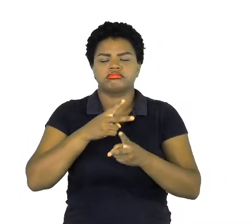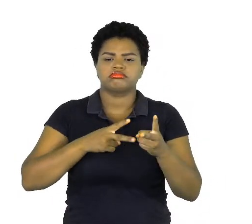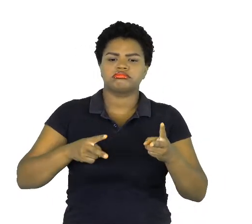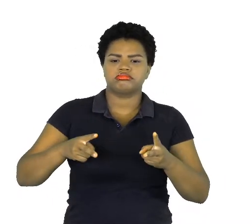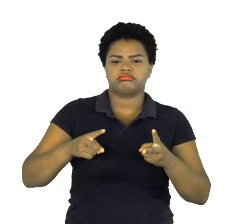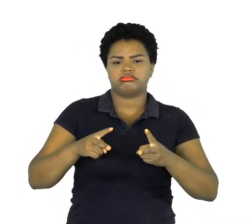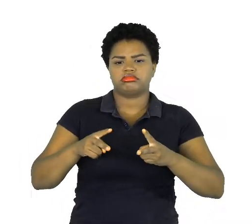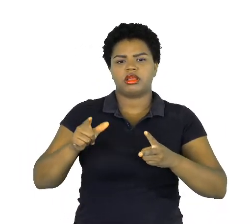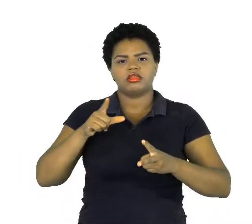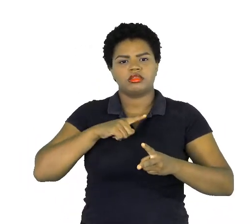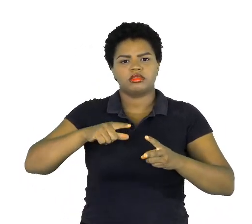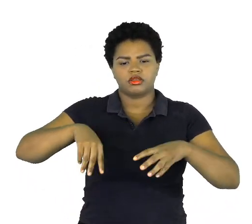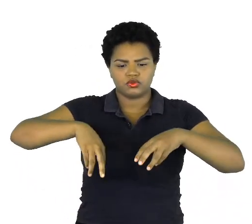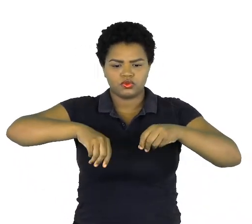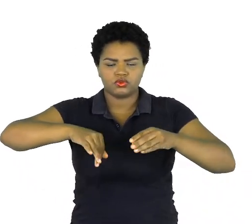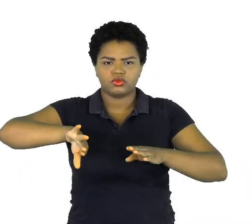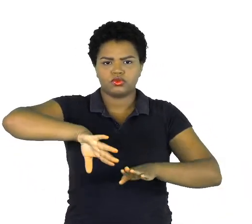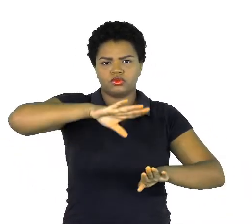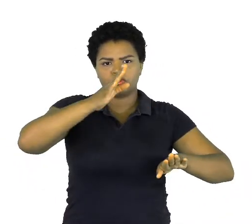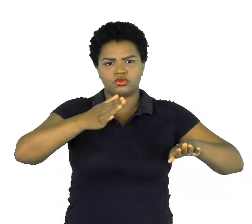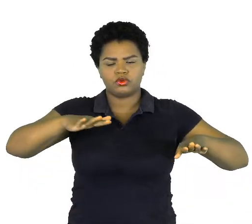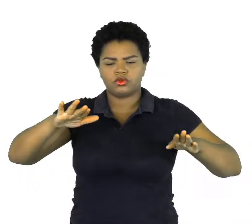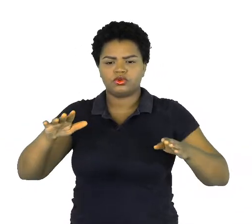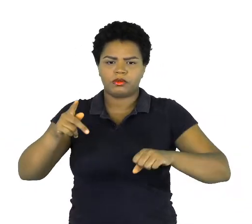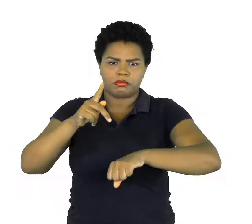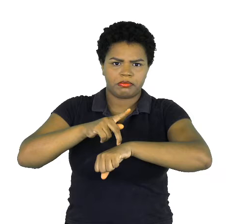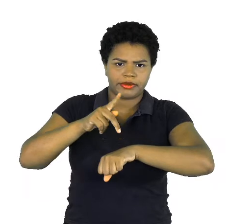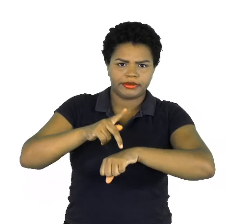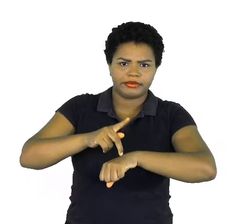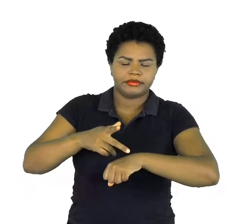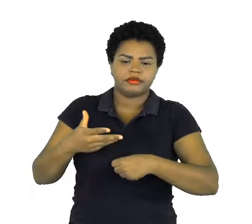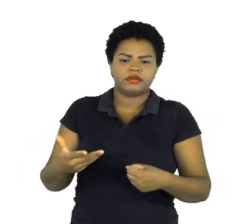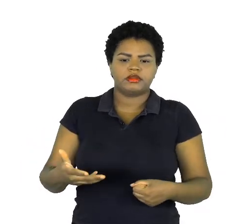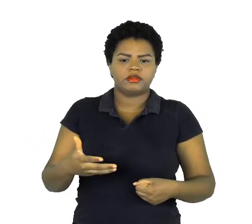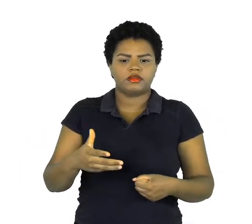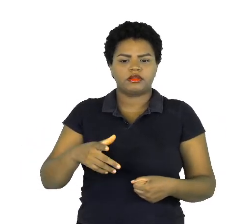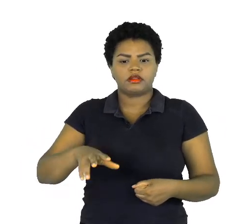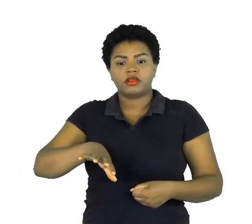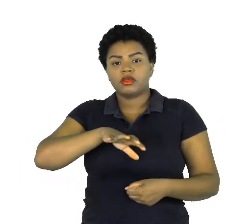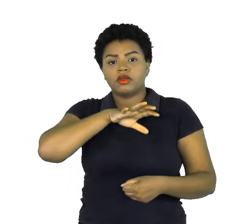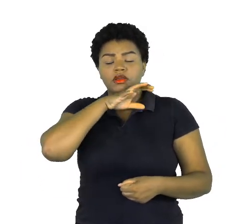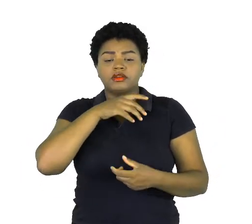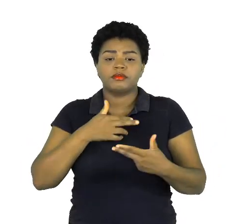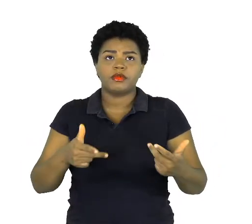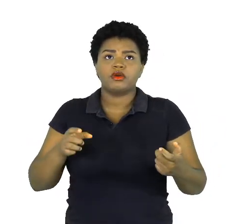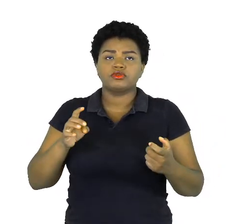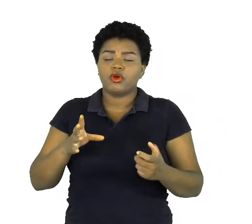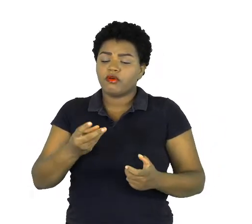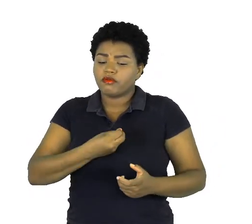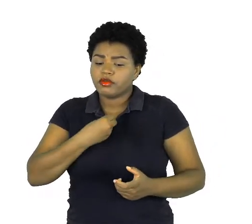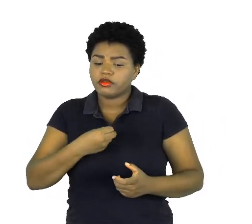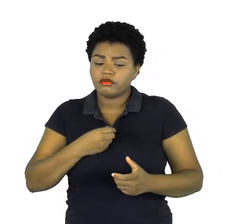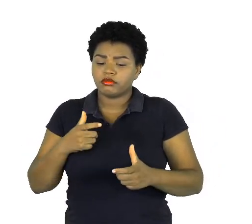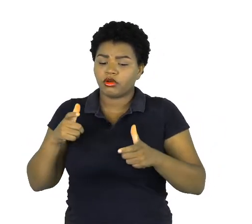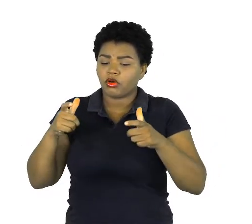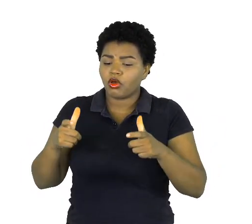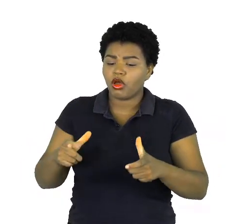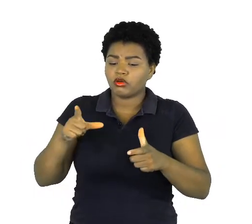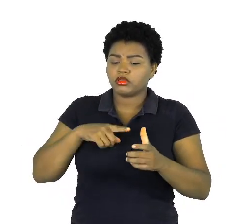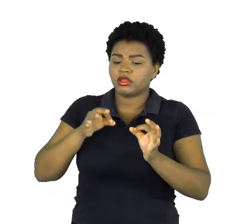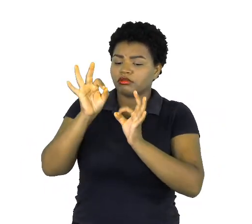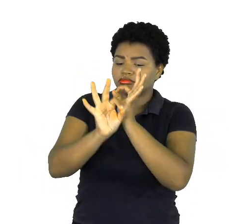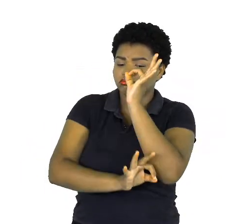as rochas, né? Tem animal que ele sobrevive em determinada temperatura, em determinado solo, em